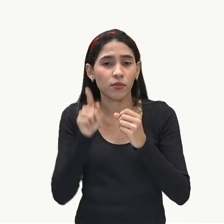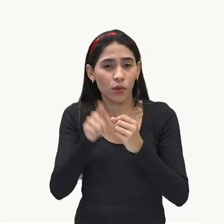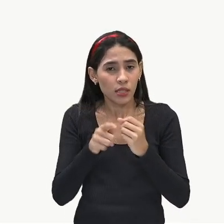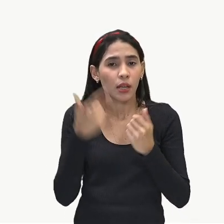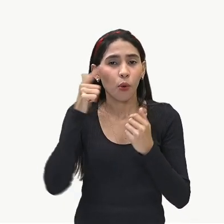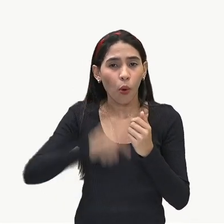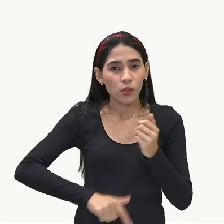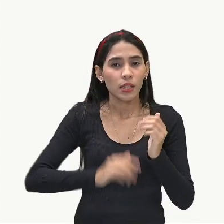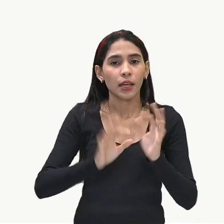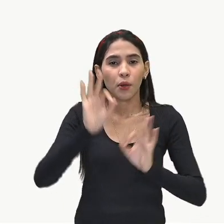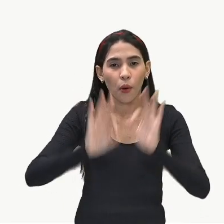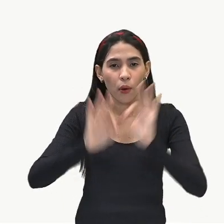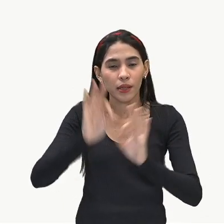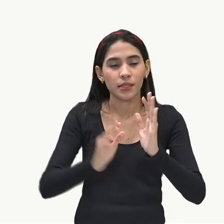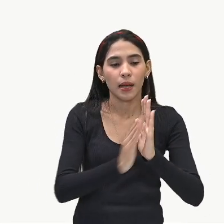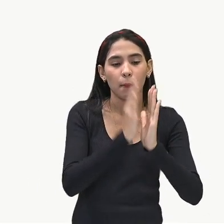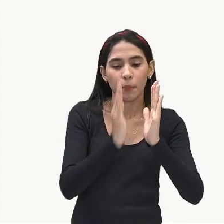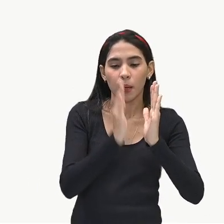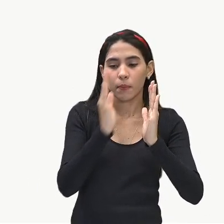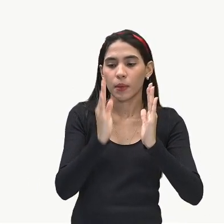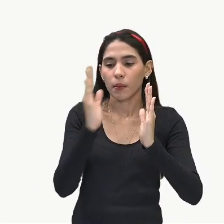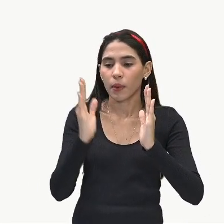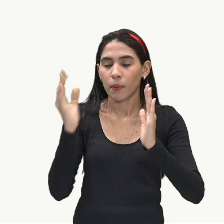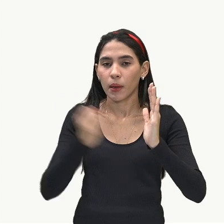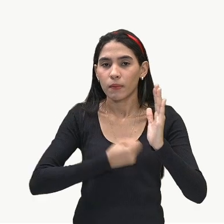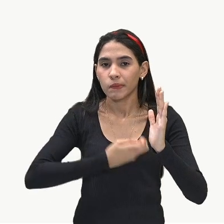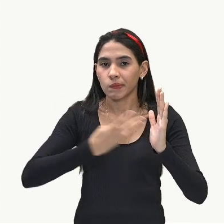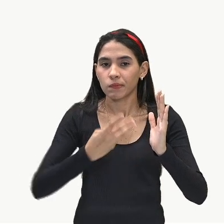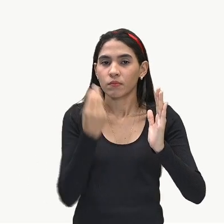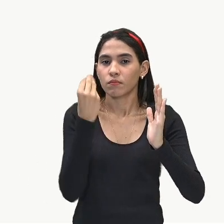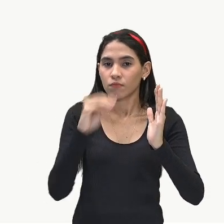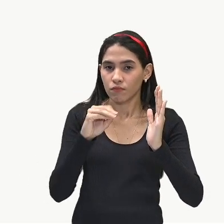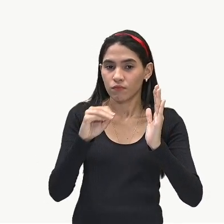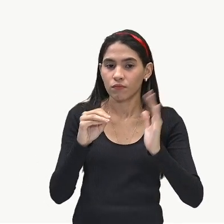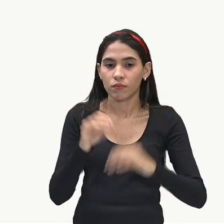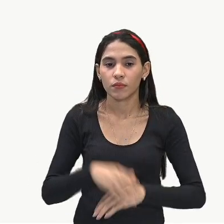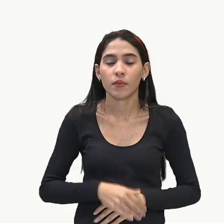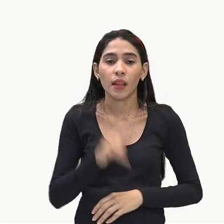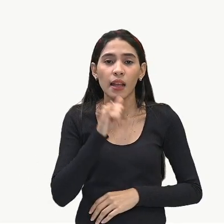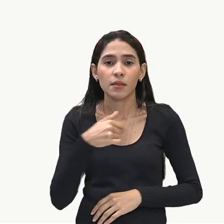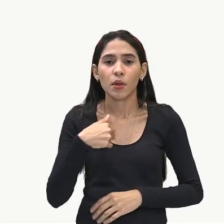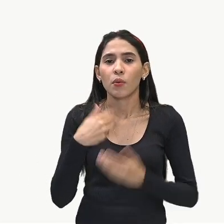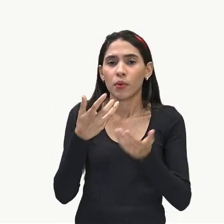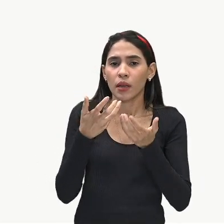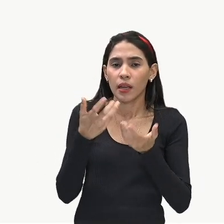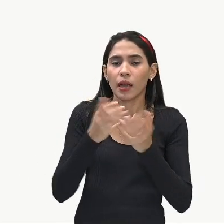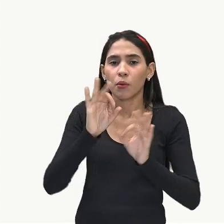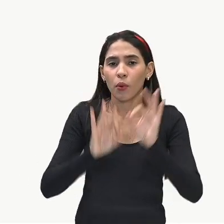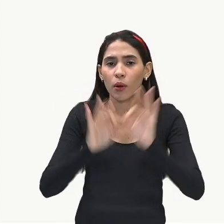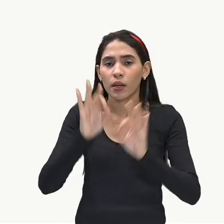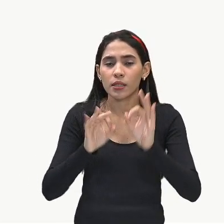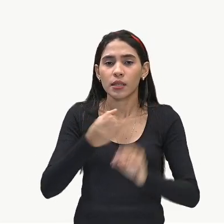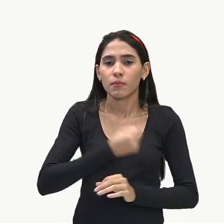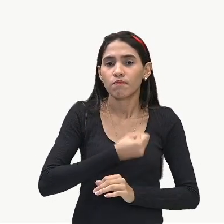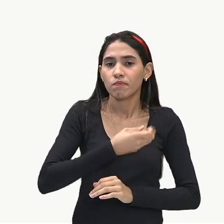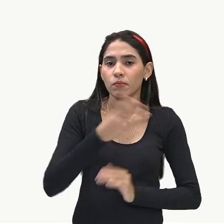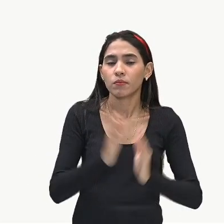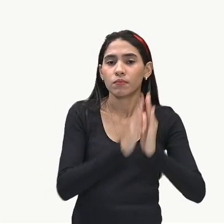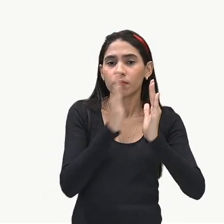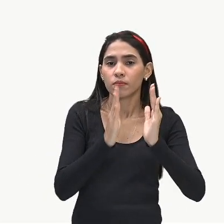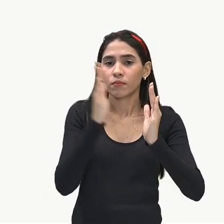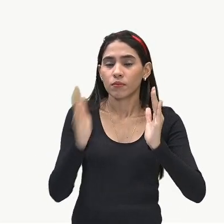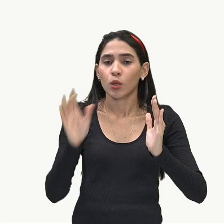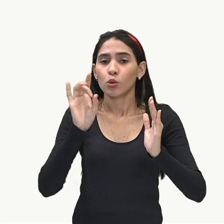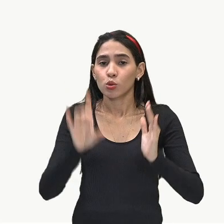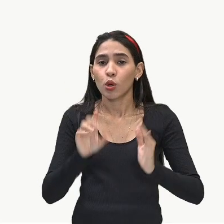sequências numéricas de acordo com a nossa conveniência. Por exemplo, eu quero montar uma sequência somente com